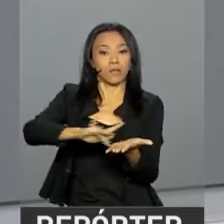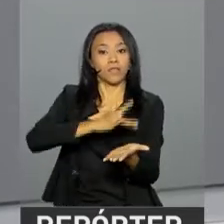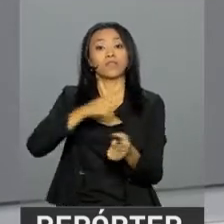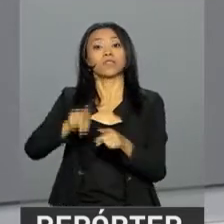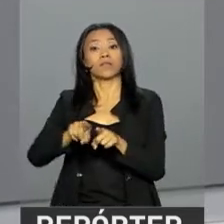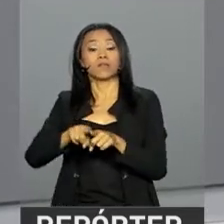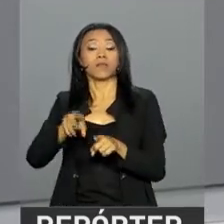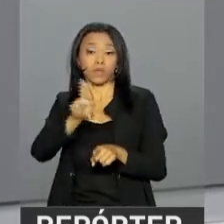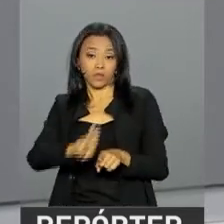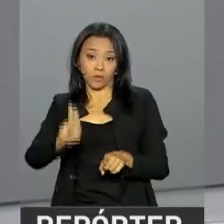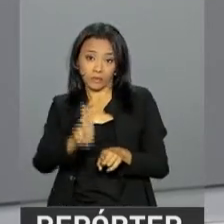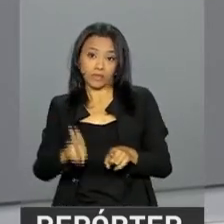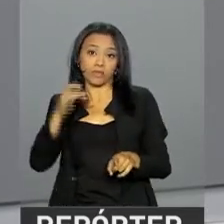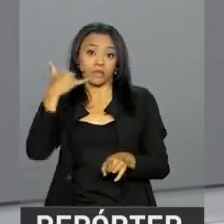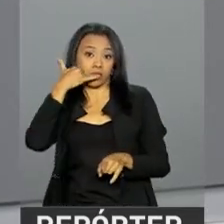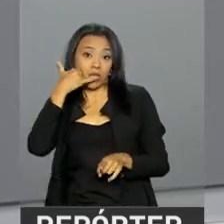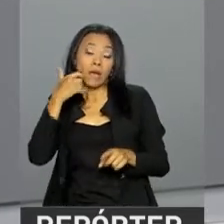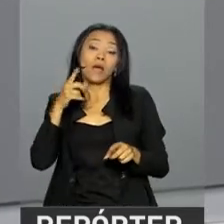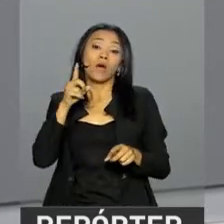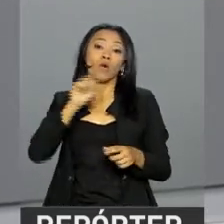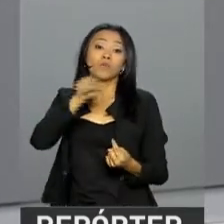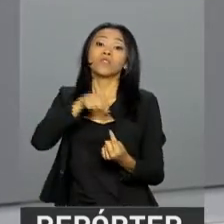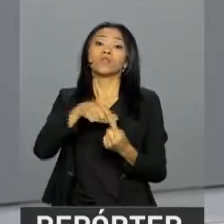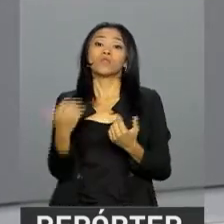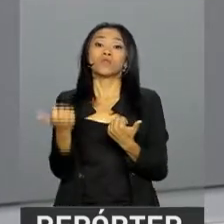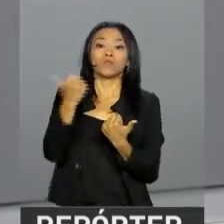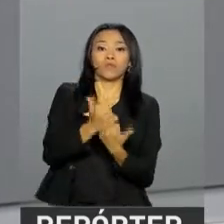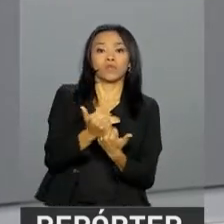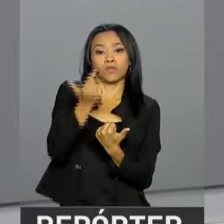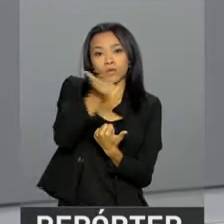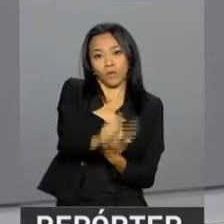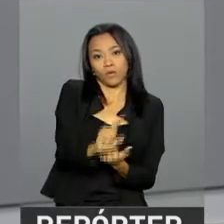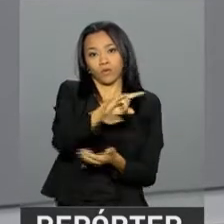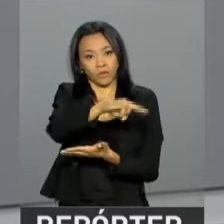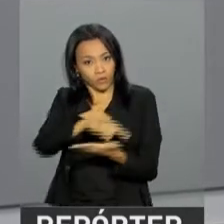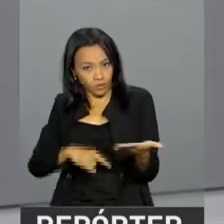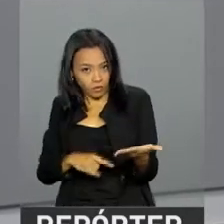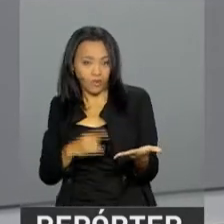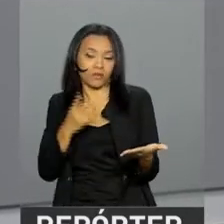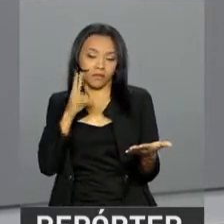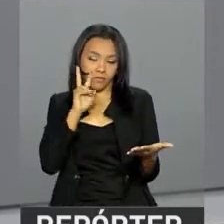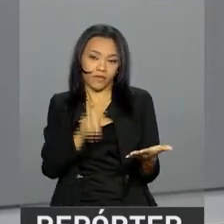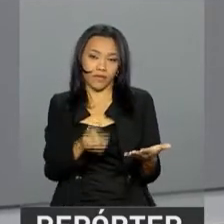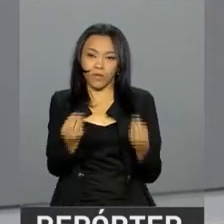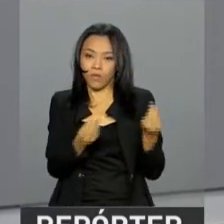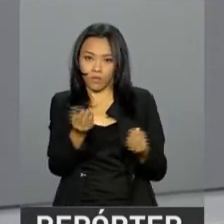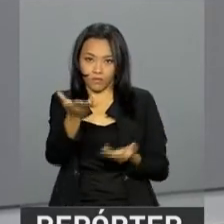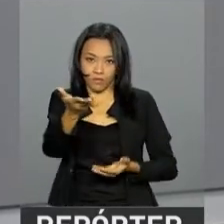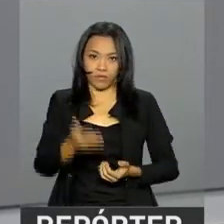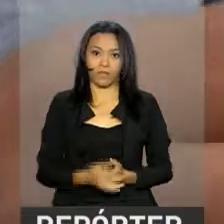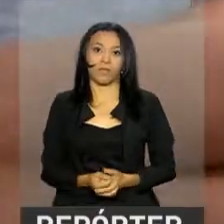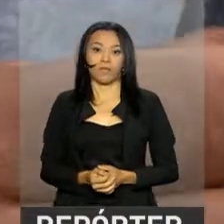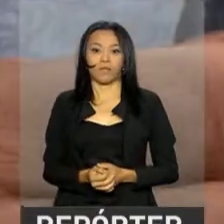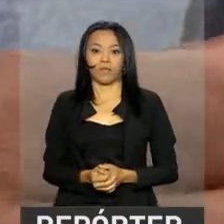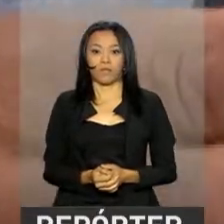os outros documentos oficiais de identidade a repórter luana karen acompanhou o lançamento